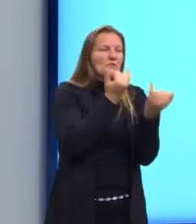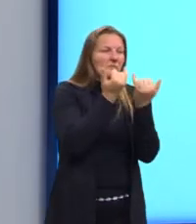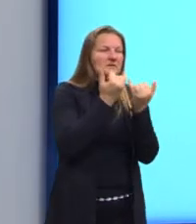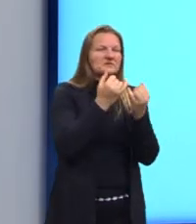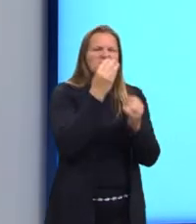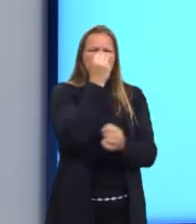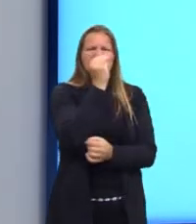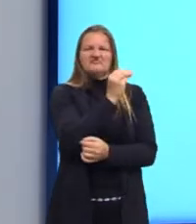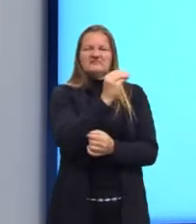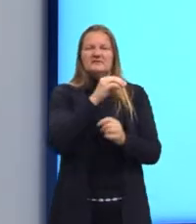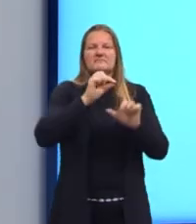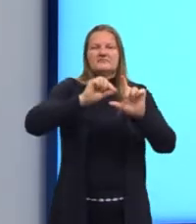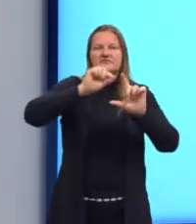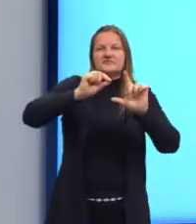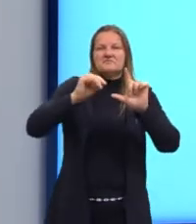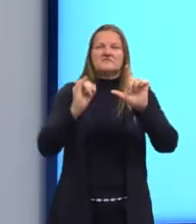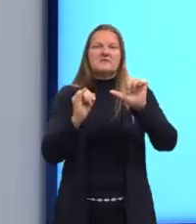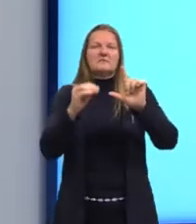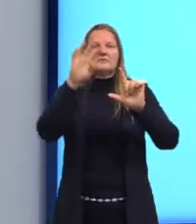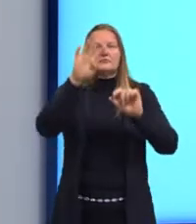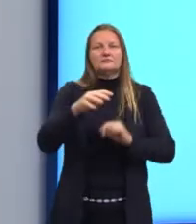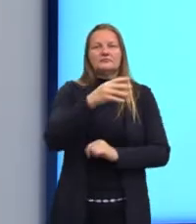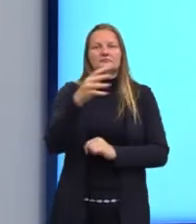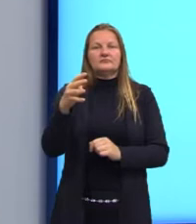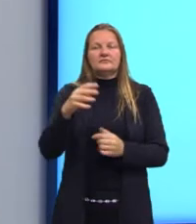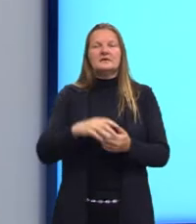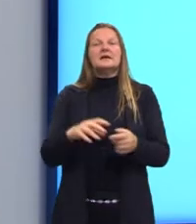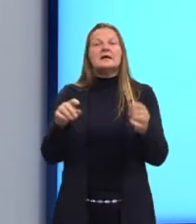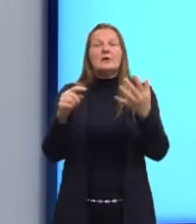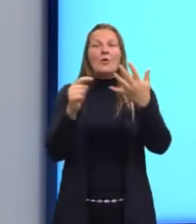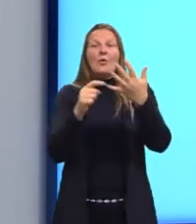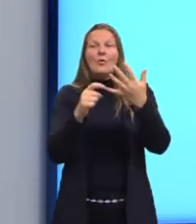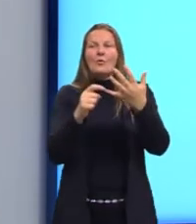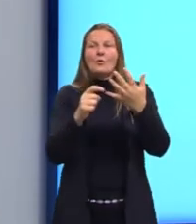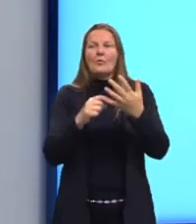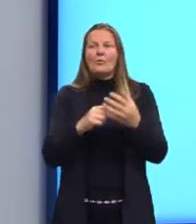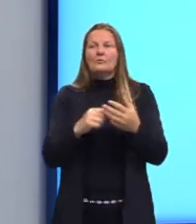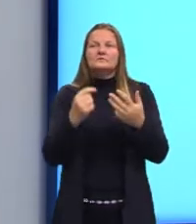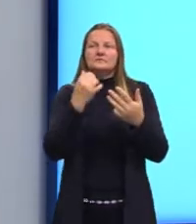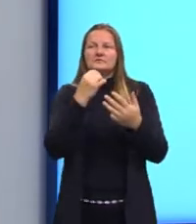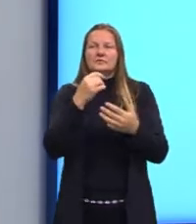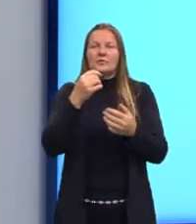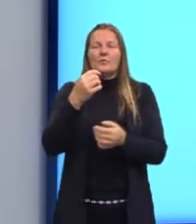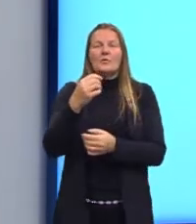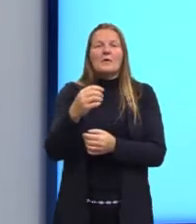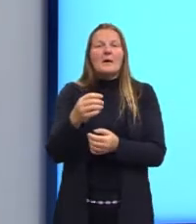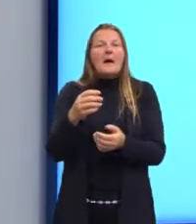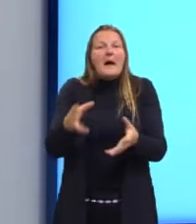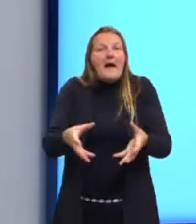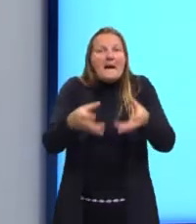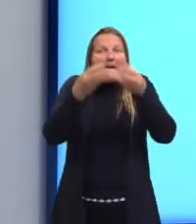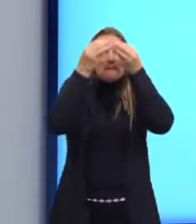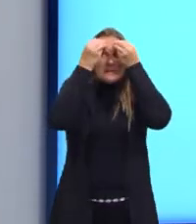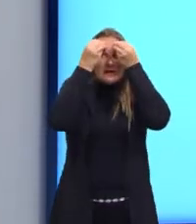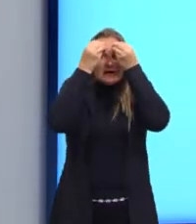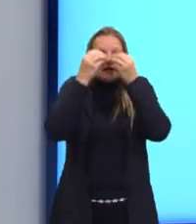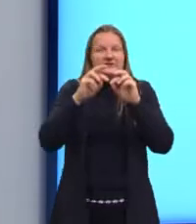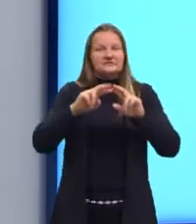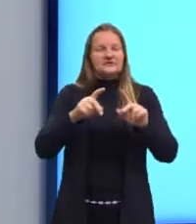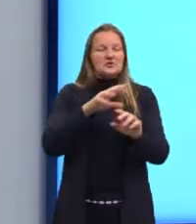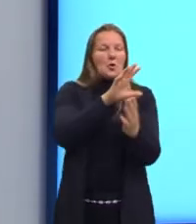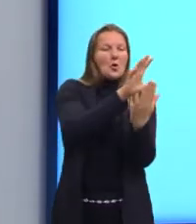apoio como o último item esquecer que apropriar-se das informações é diferente de